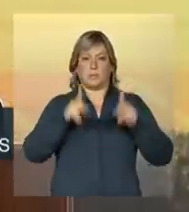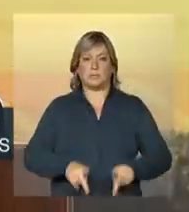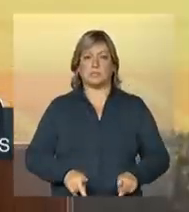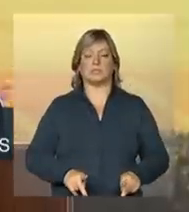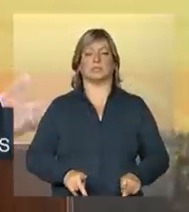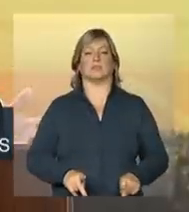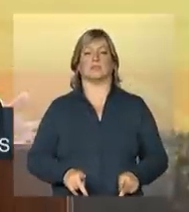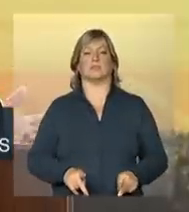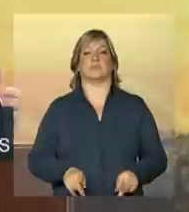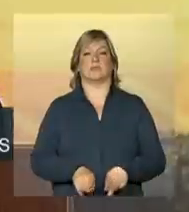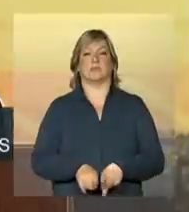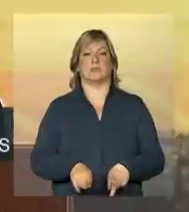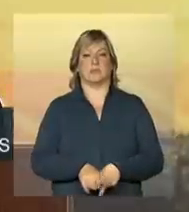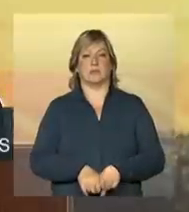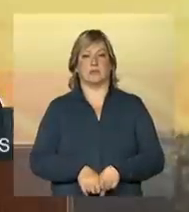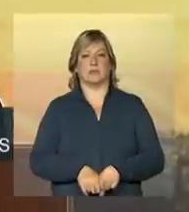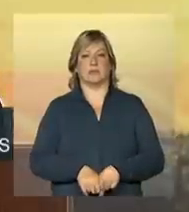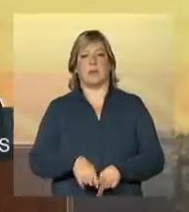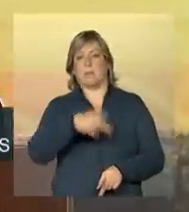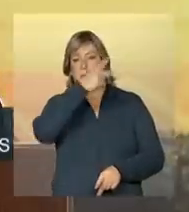de origem eh